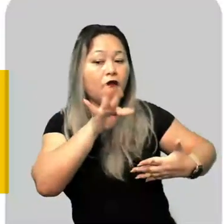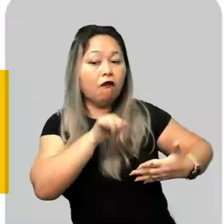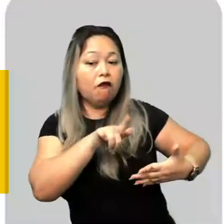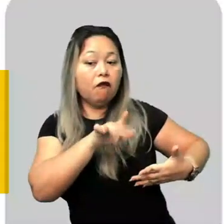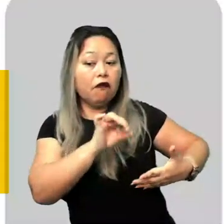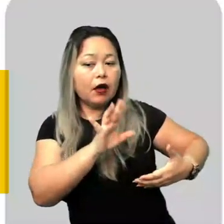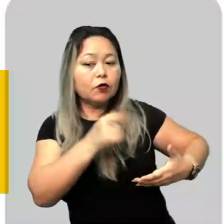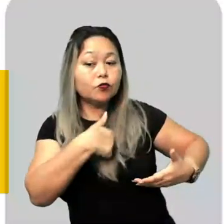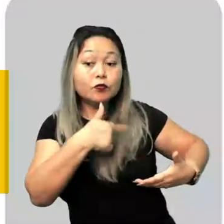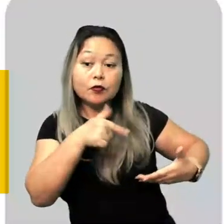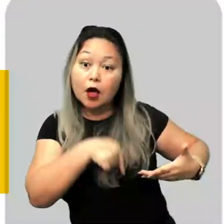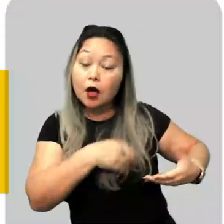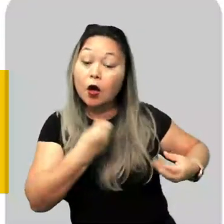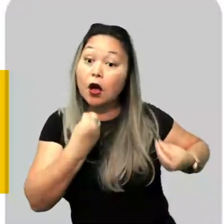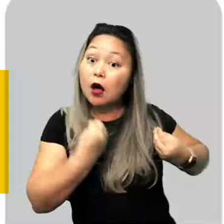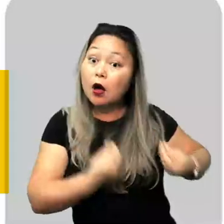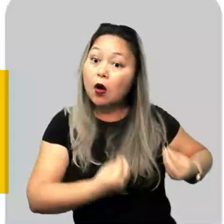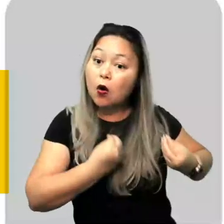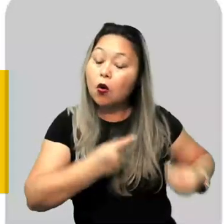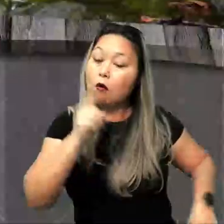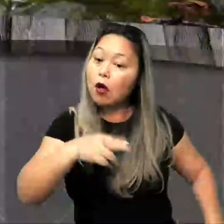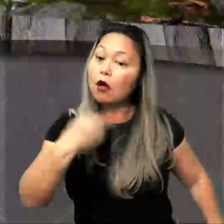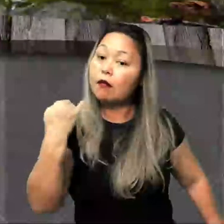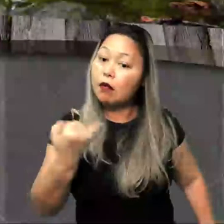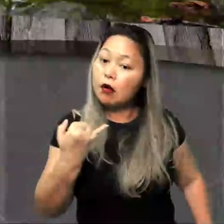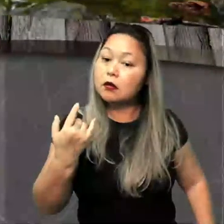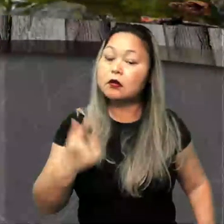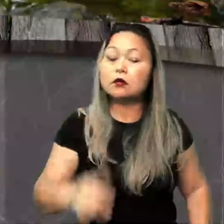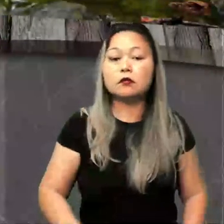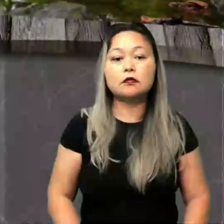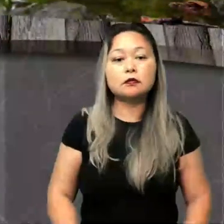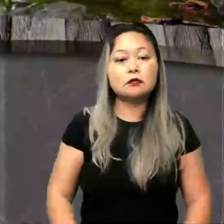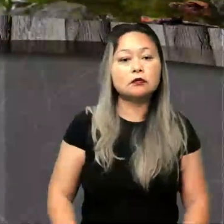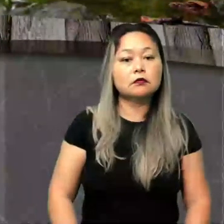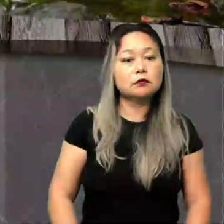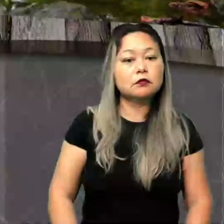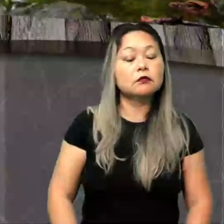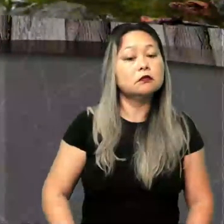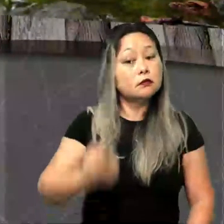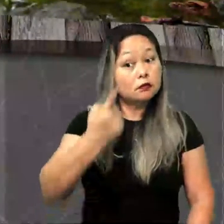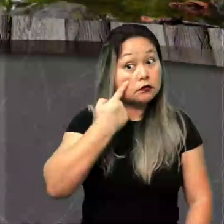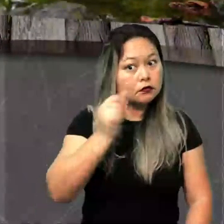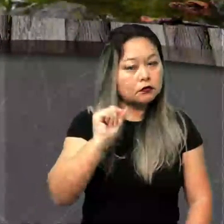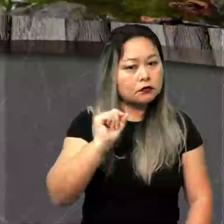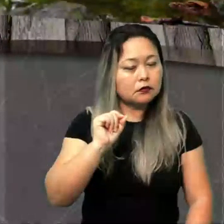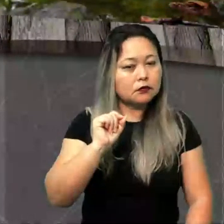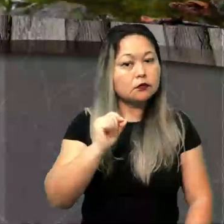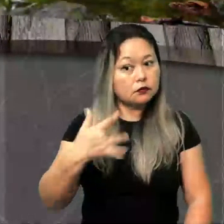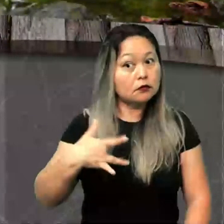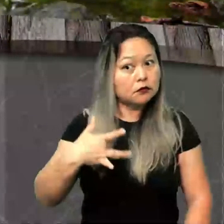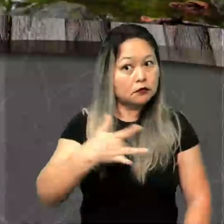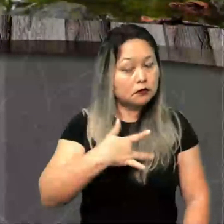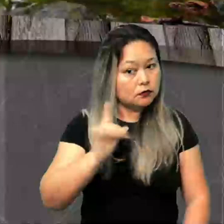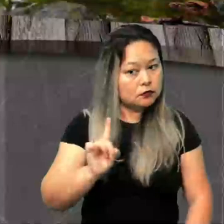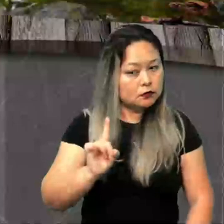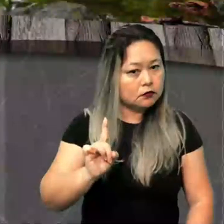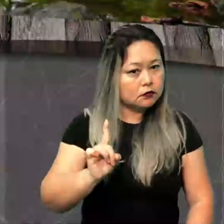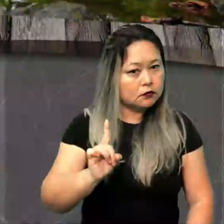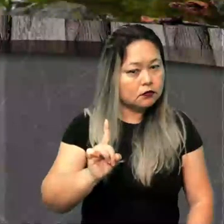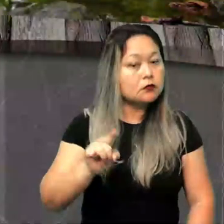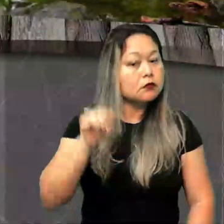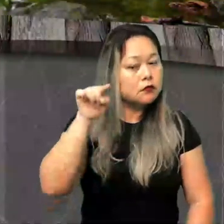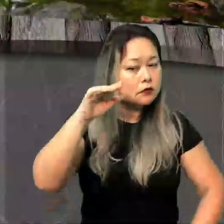galera. Como é importante, olha aqui para mim agora. A gente está falando muito de questão de saúde, tá?